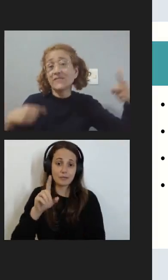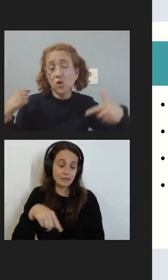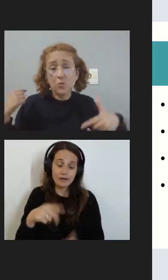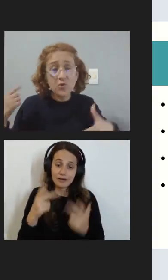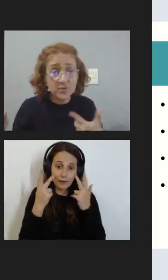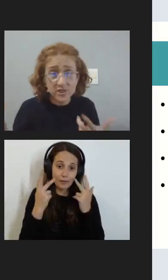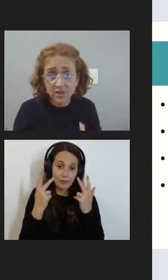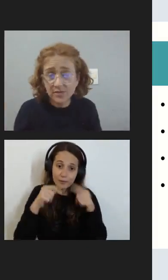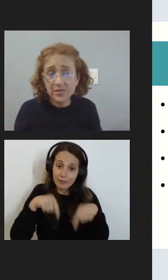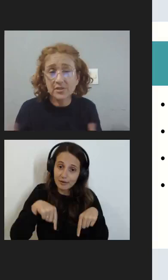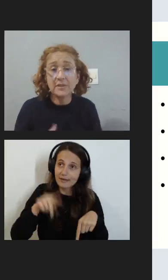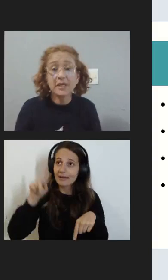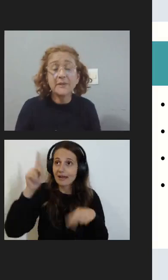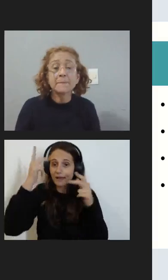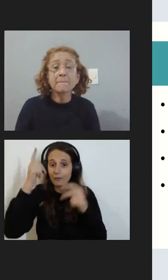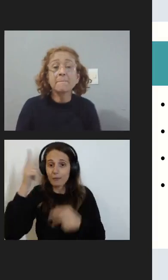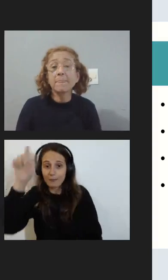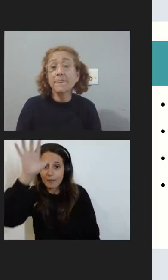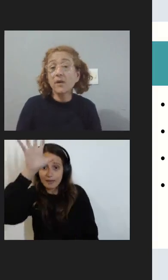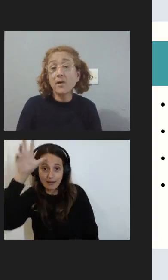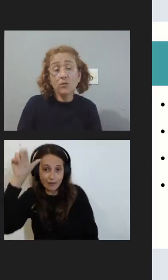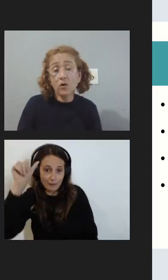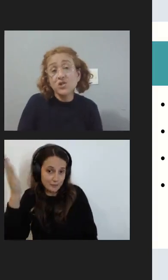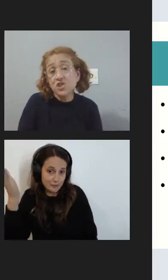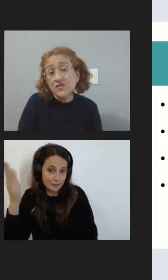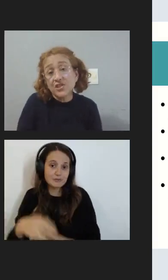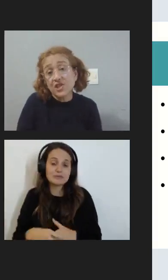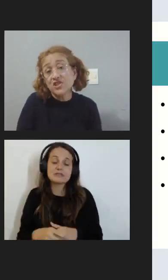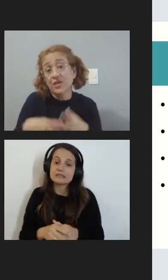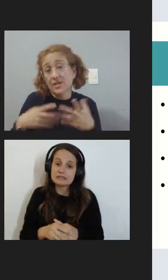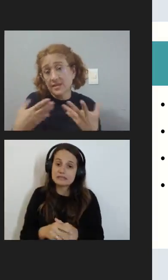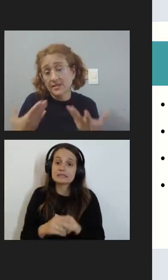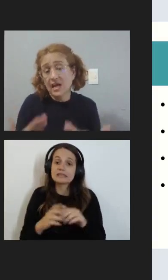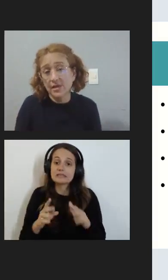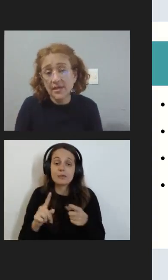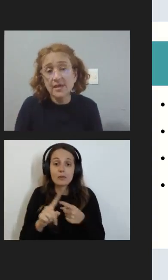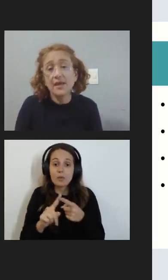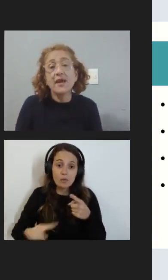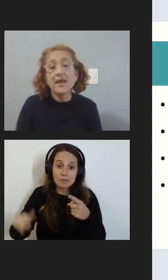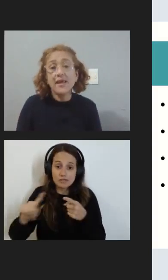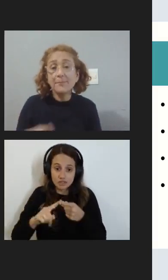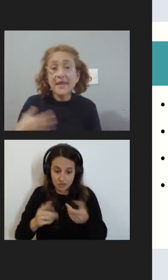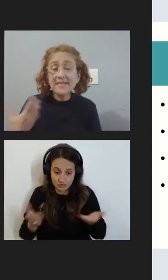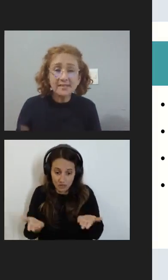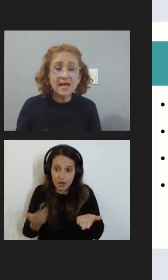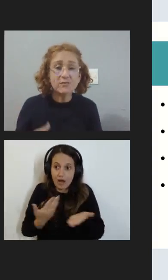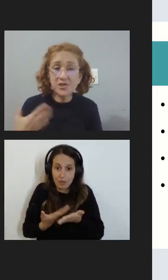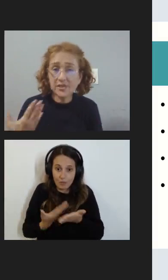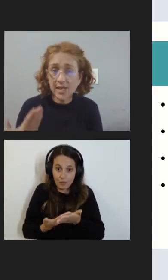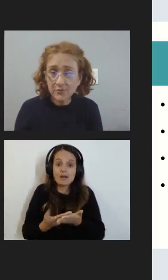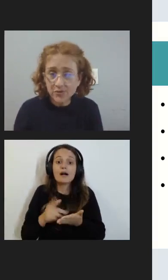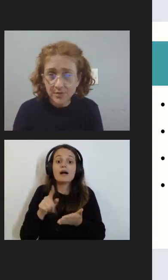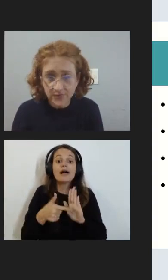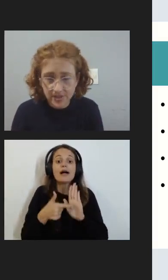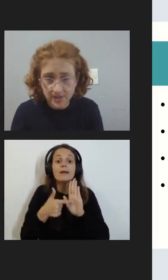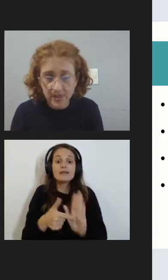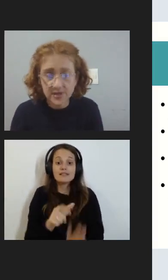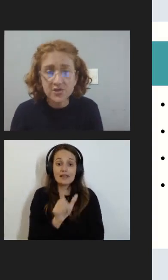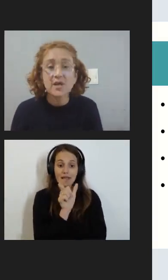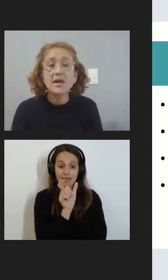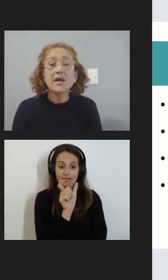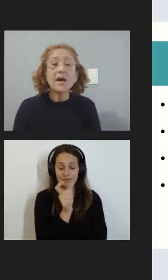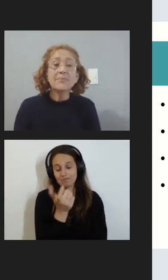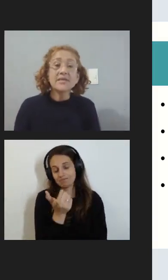ser comum em outros estados também. Então, o objetivo da gente estar nessa aula aqui é apresentar os termos para